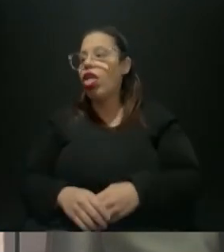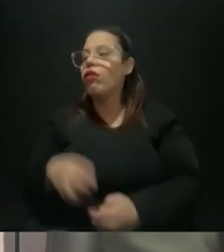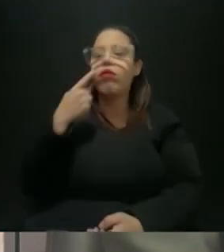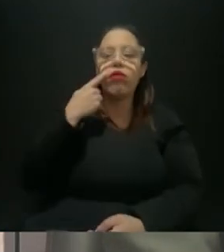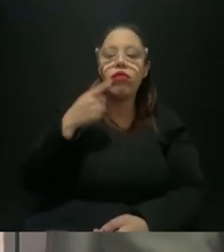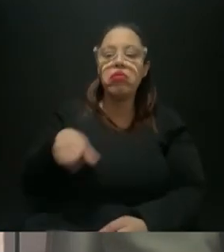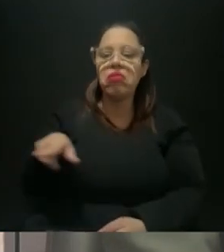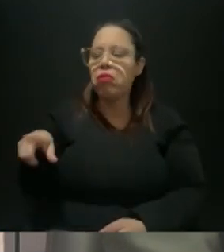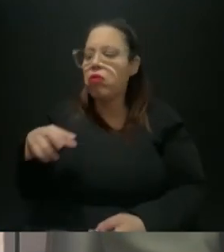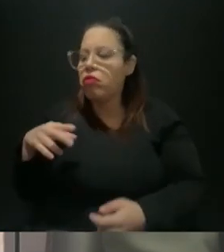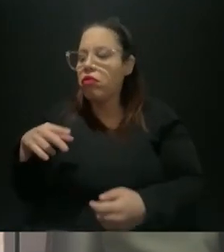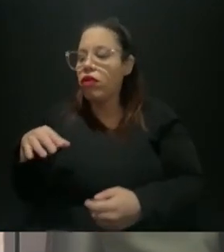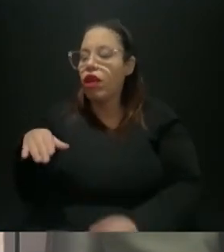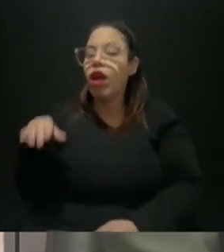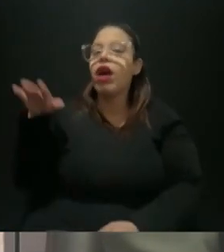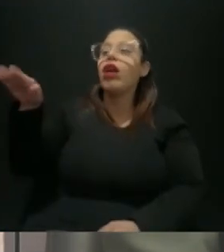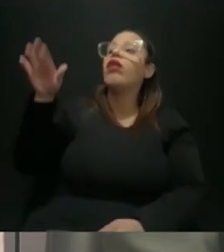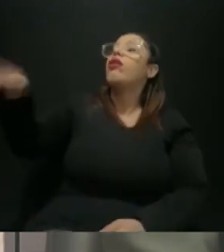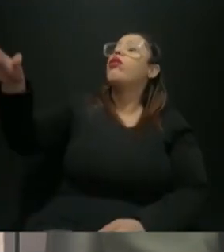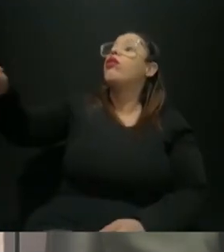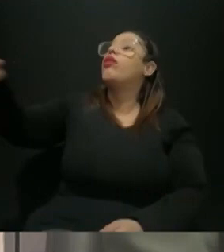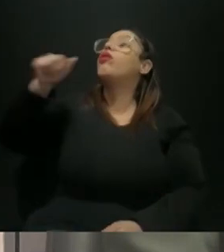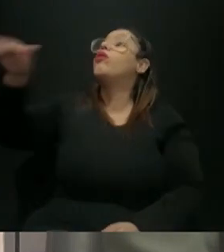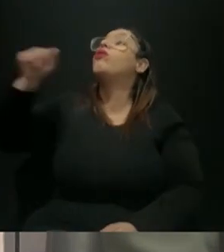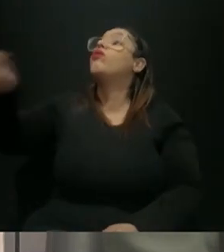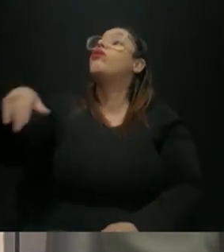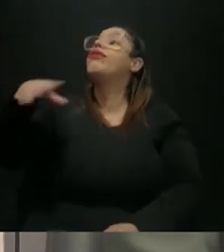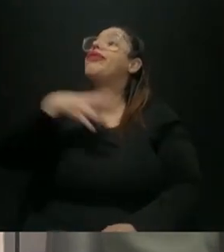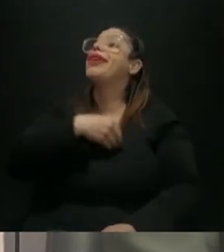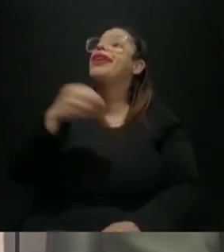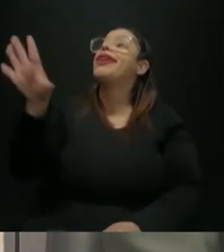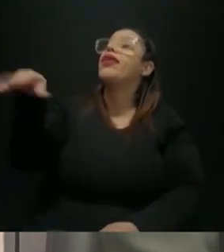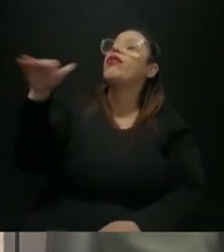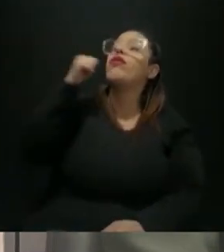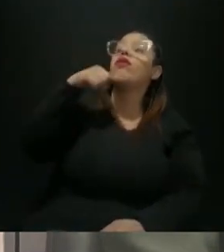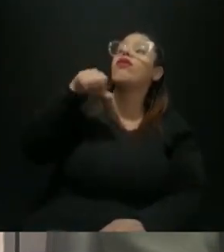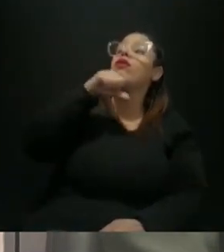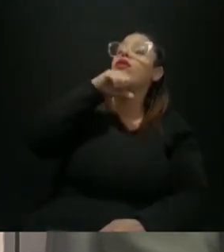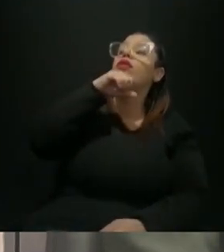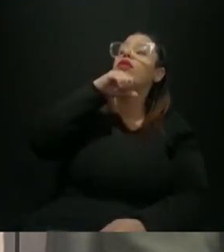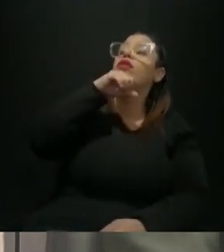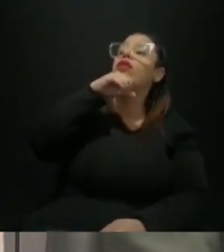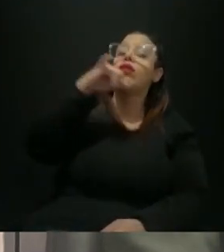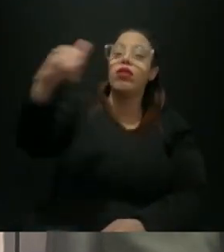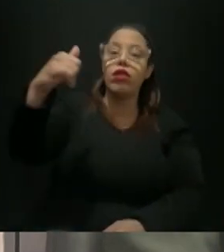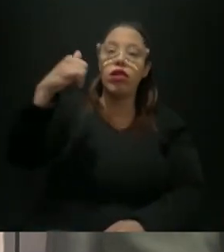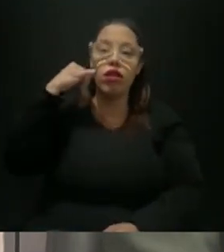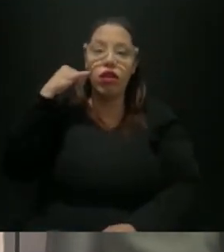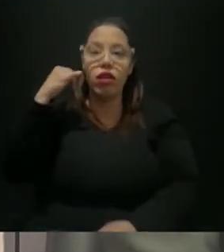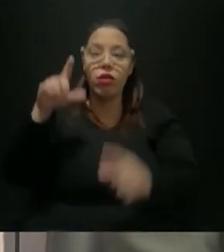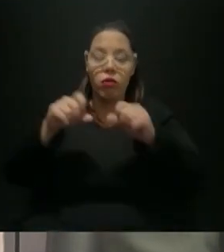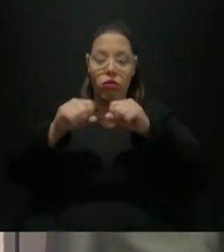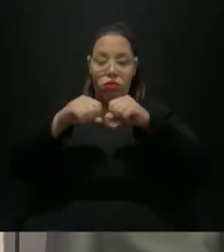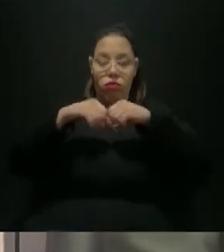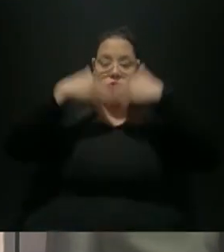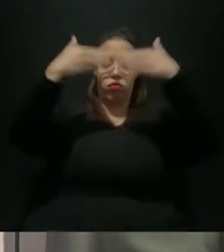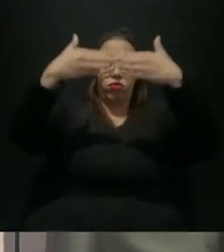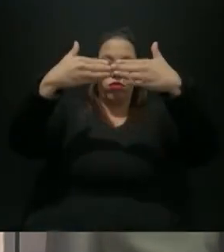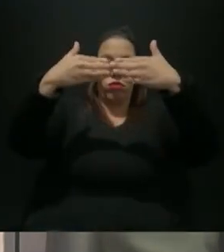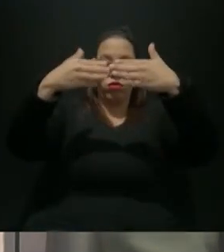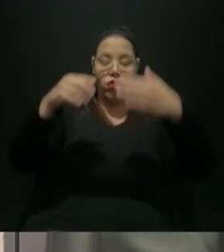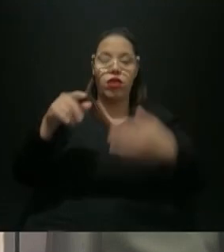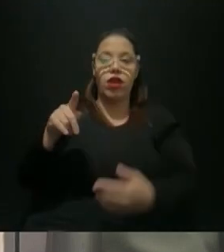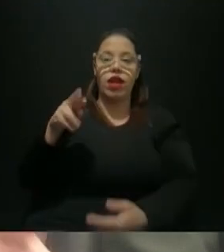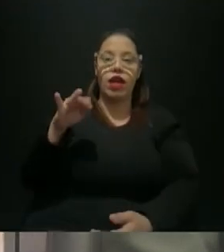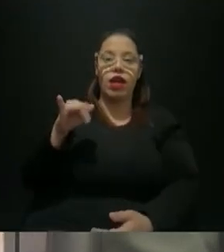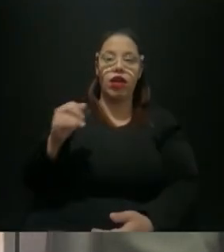chama, ele olha. Aí, depois de um tempo, liga uma galinha pintadinha lá na tela. O cachorro passa, ele não